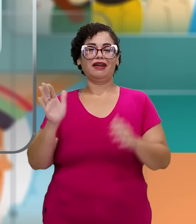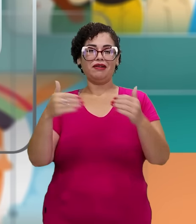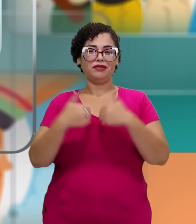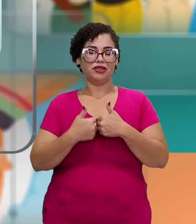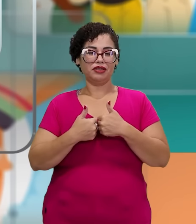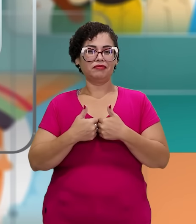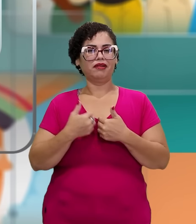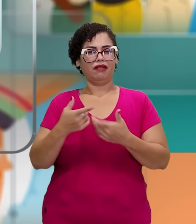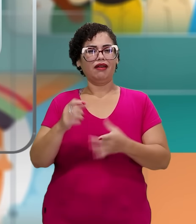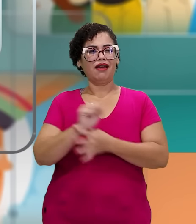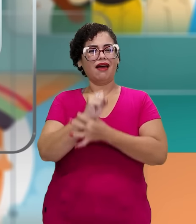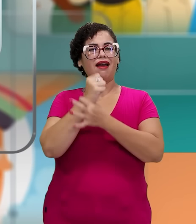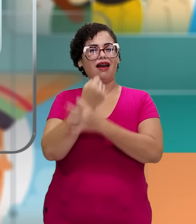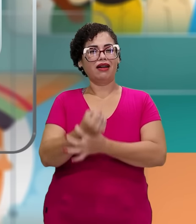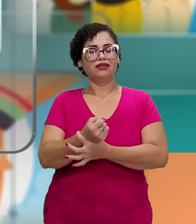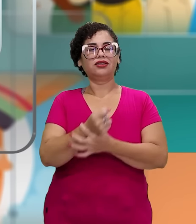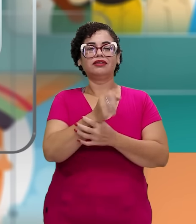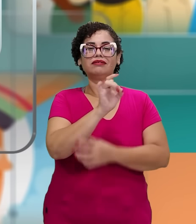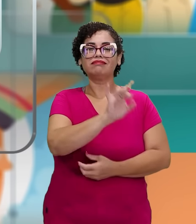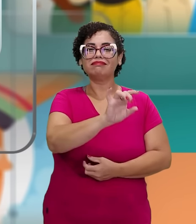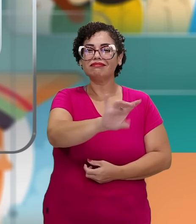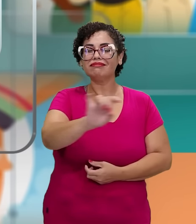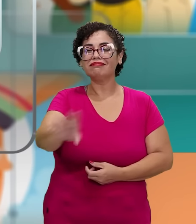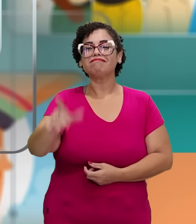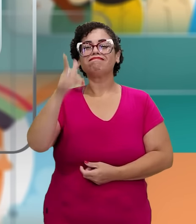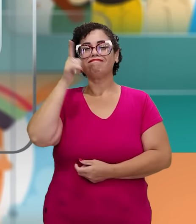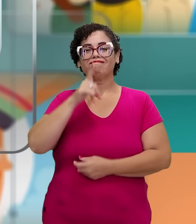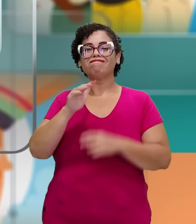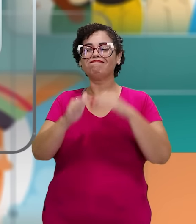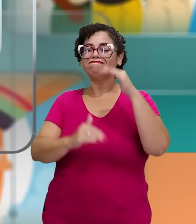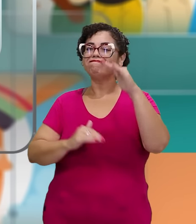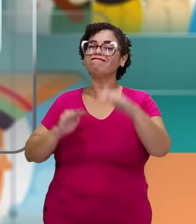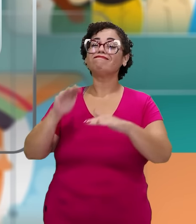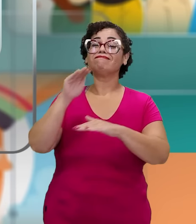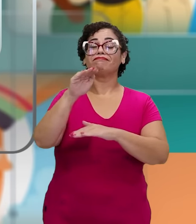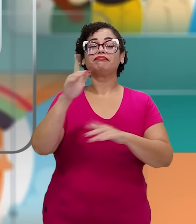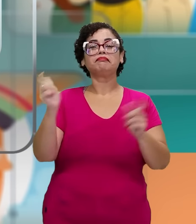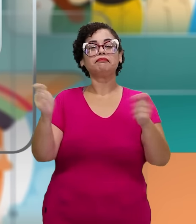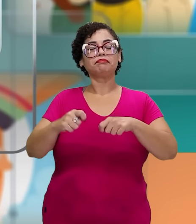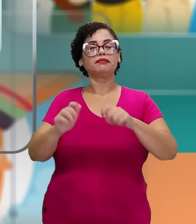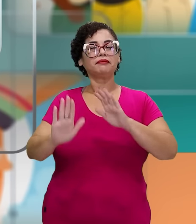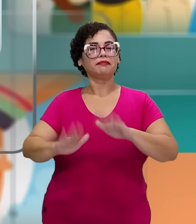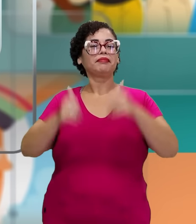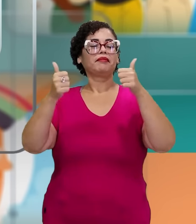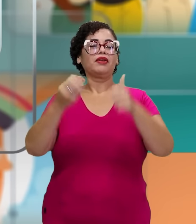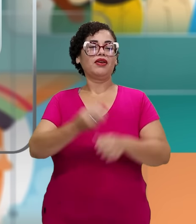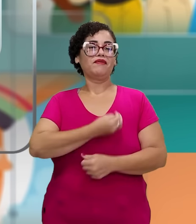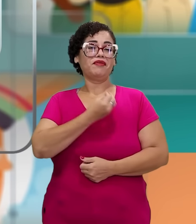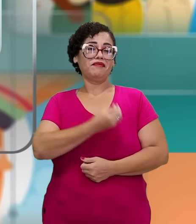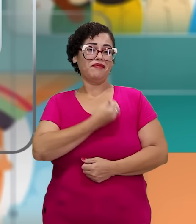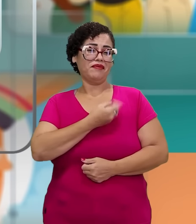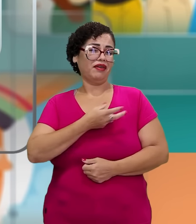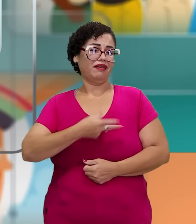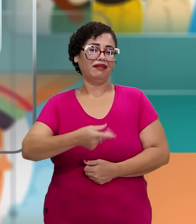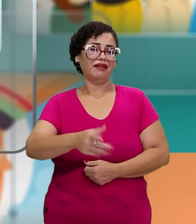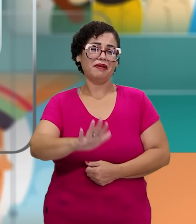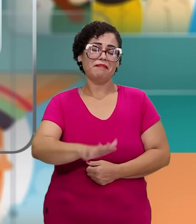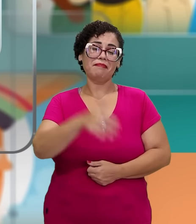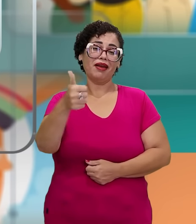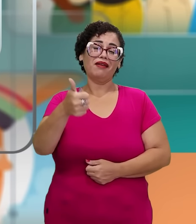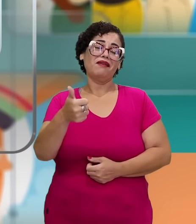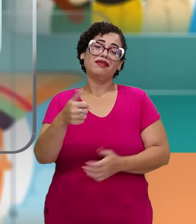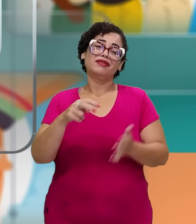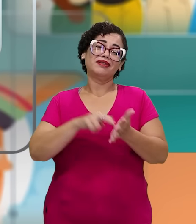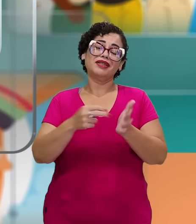para as pessoas no espectro do autismo garantindo assim que cada um tenha a chance de alcançar seu pleno potencial e